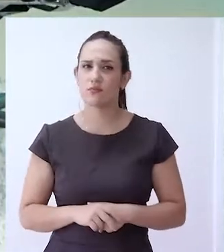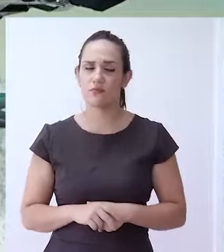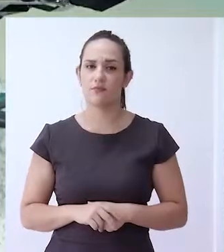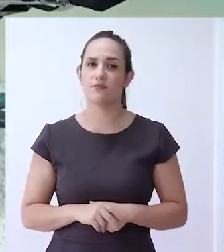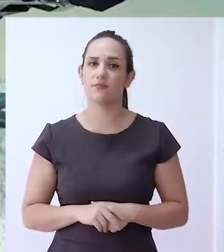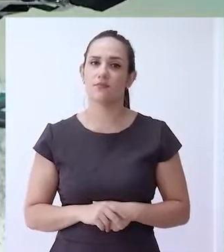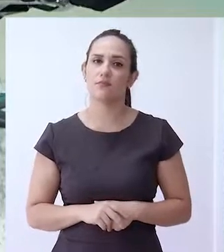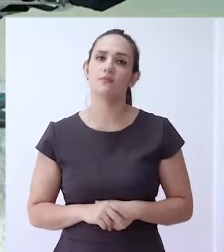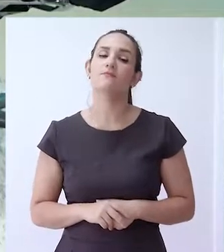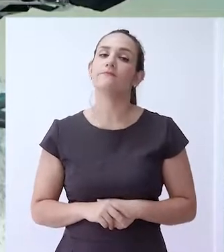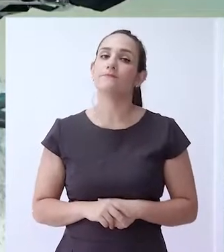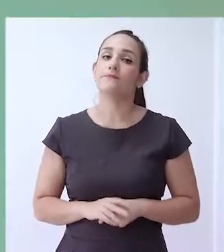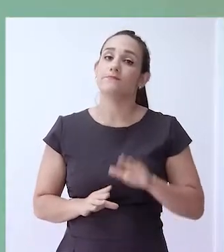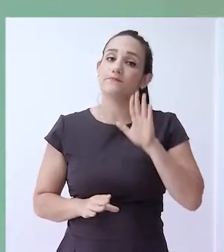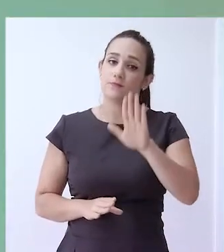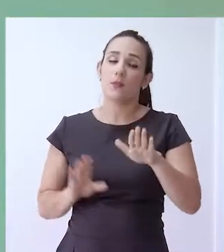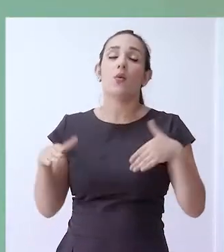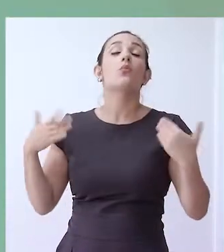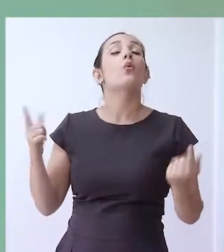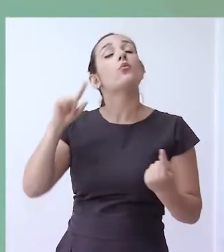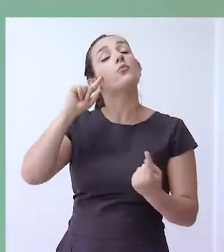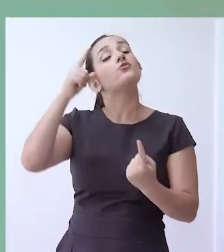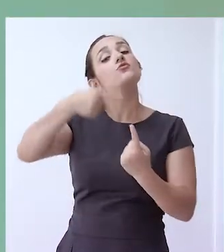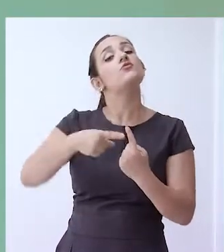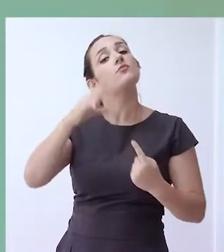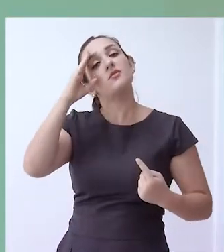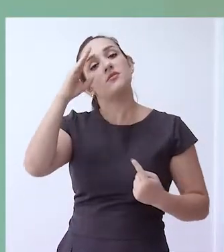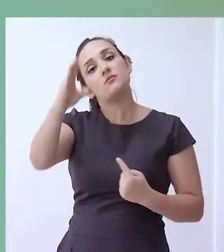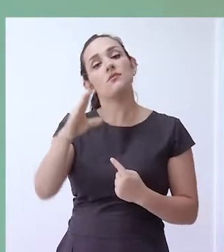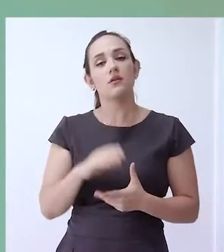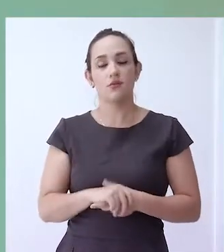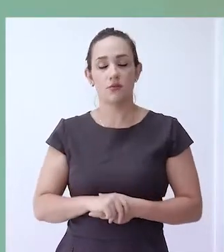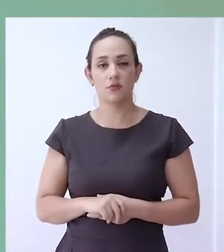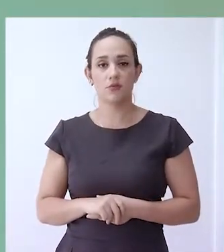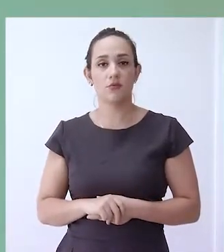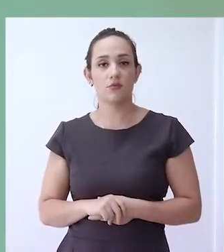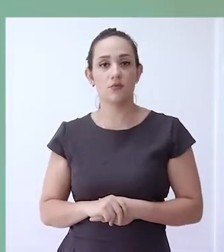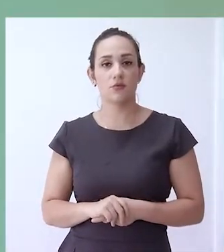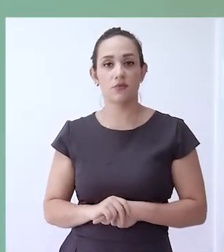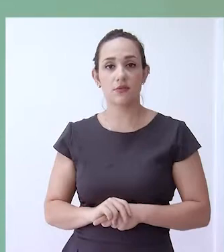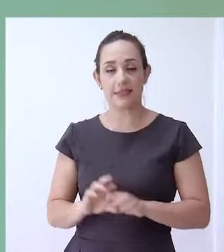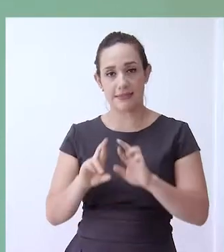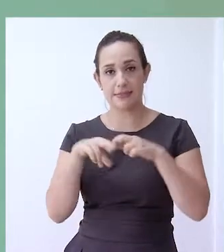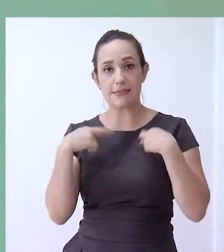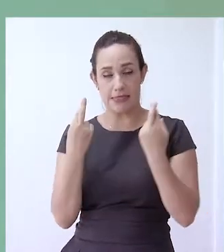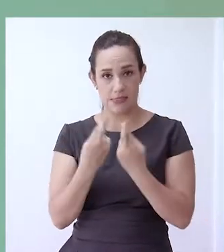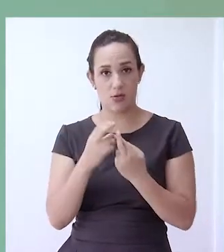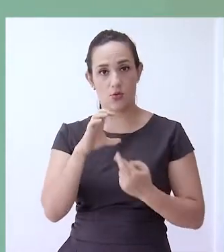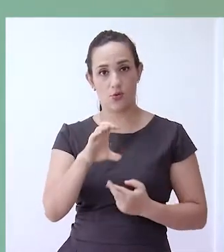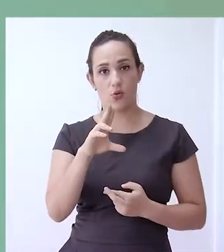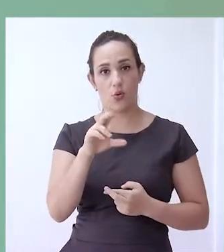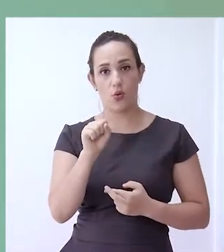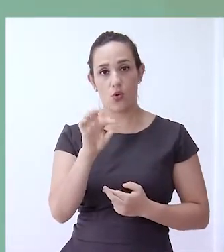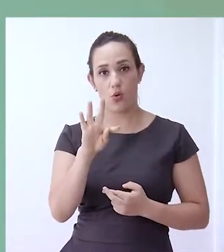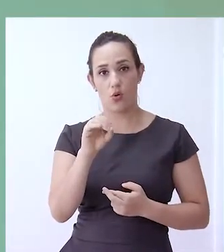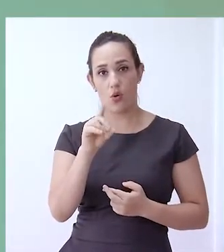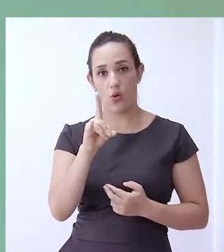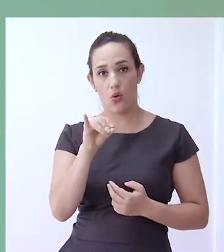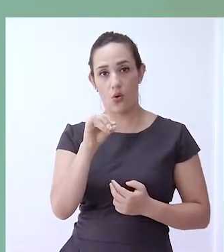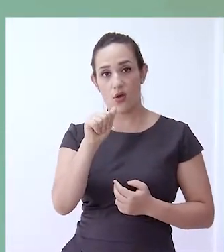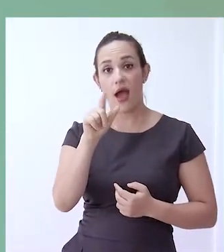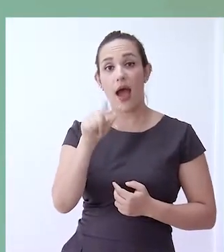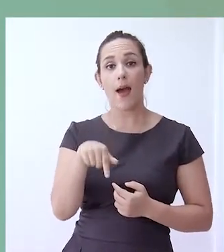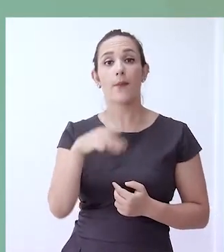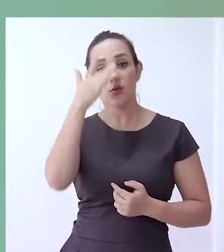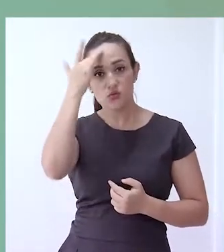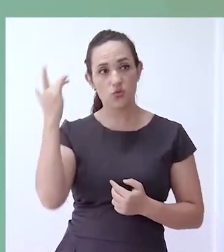Dificulta? Eu vou te dizer que o objetivo principal da audiência de custódia é